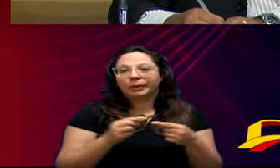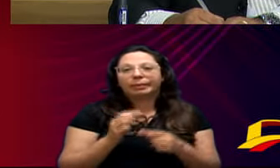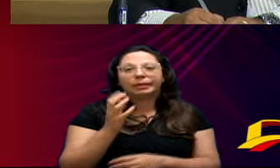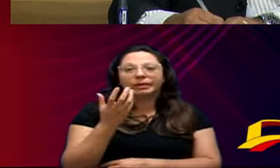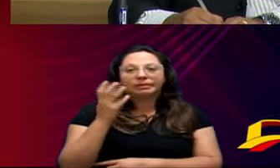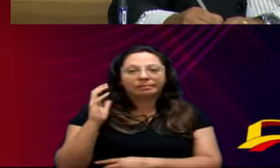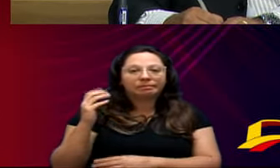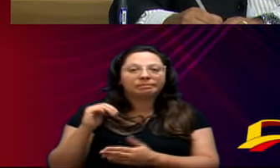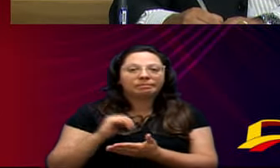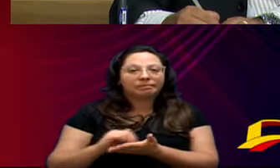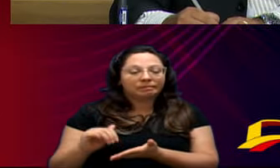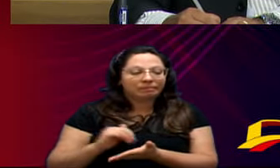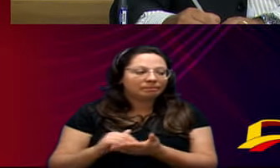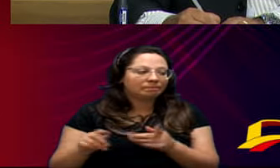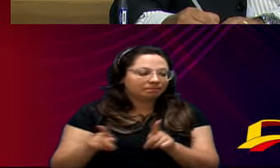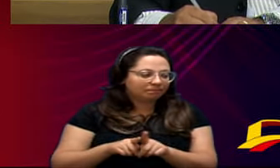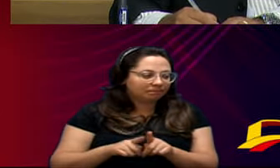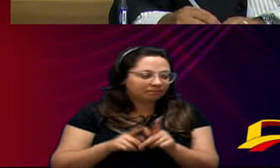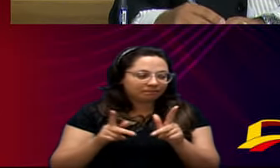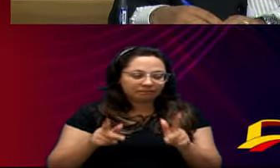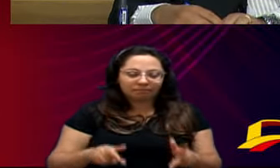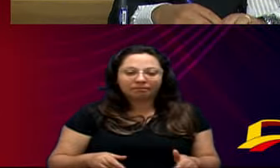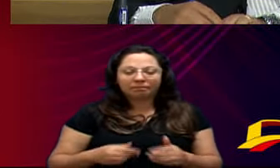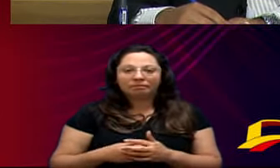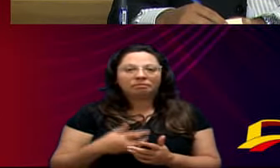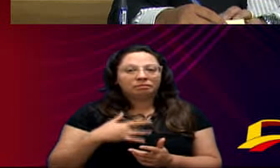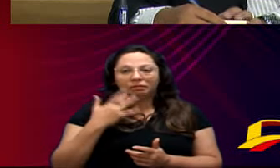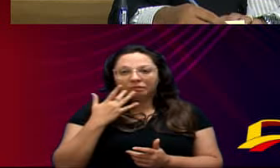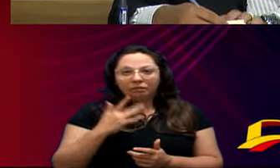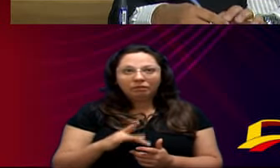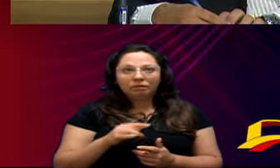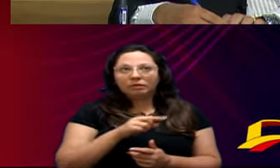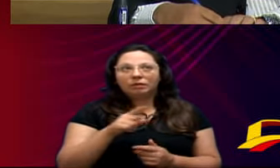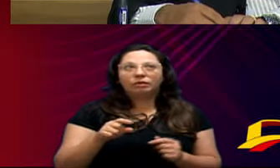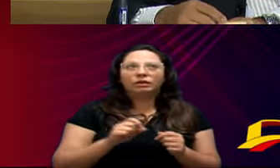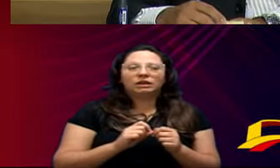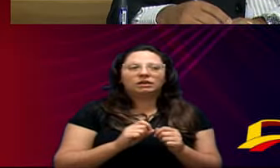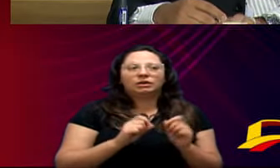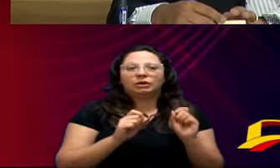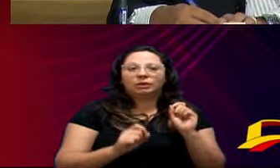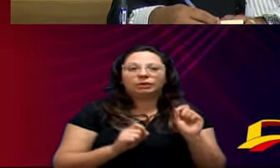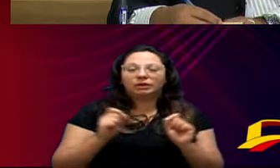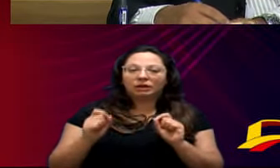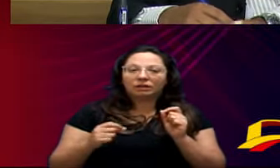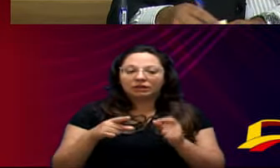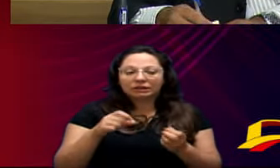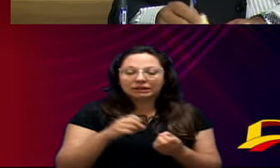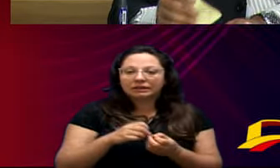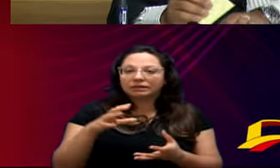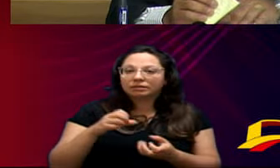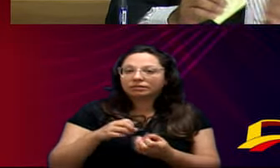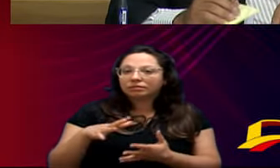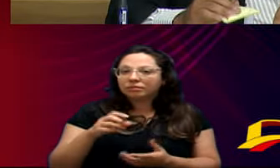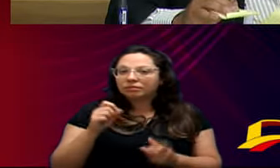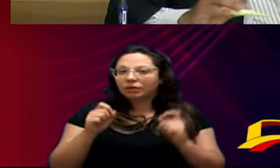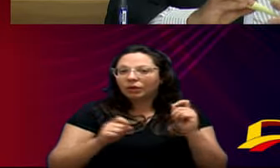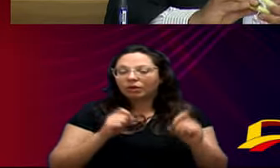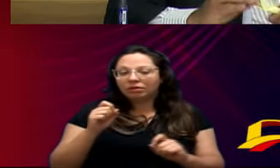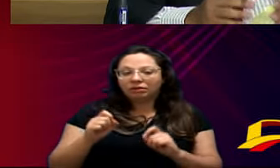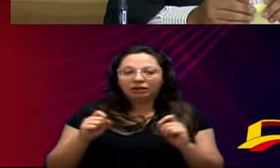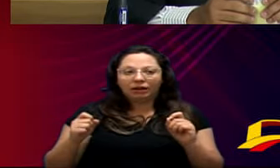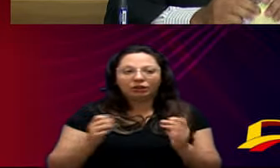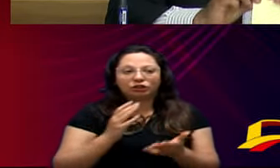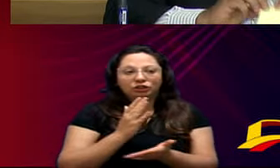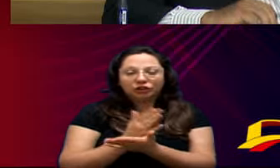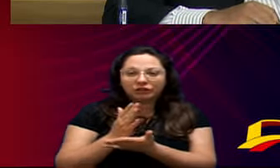discussão não sei qual que é a o mecanismo que as secretarias têm criado para fazer essa logística essa divisão de